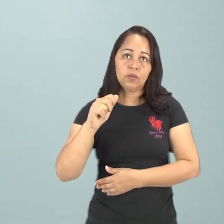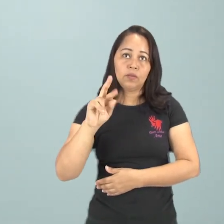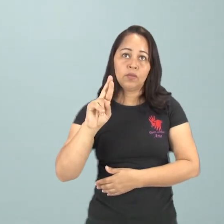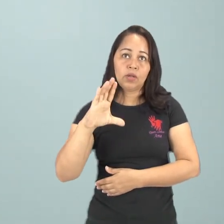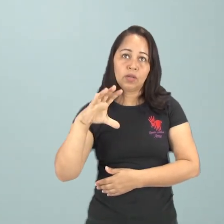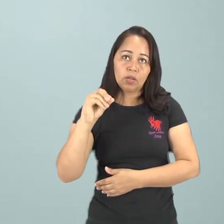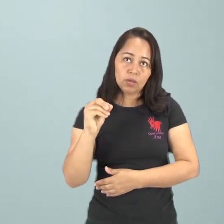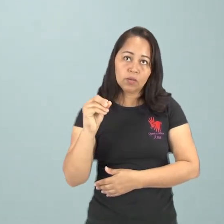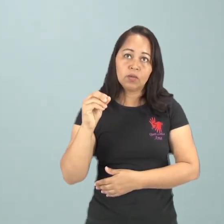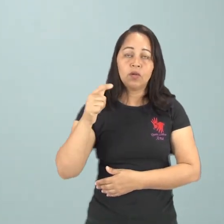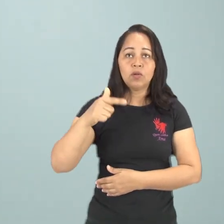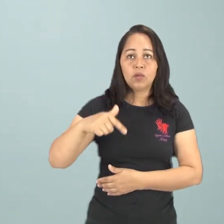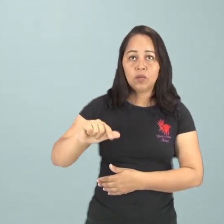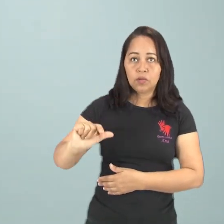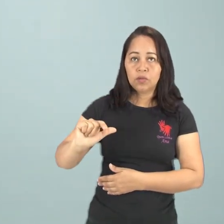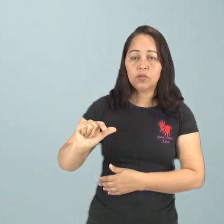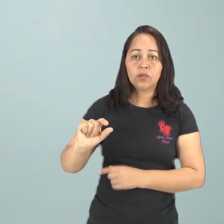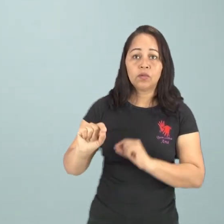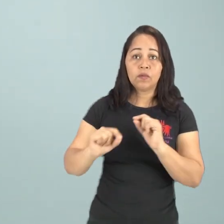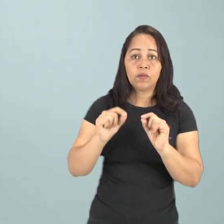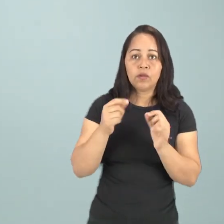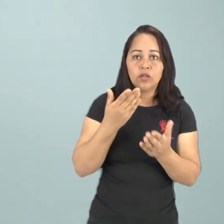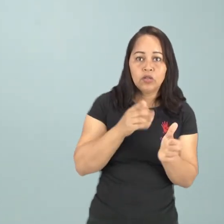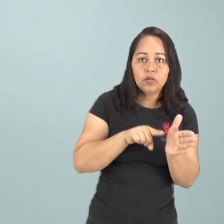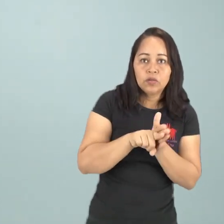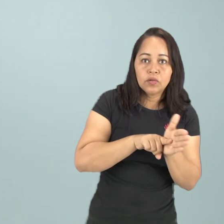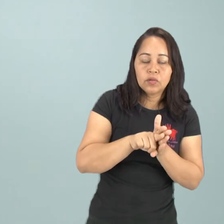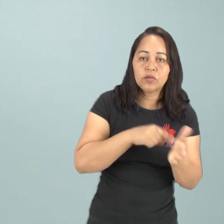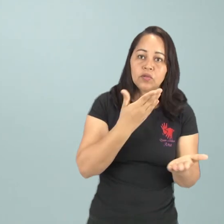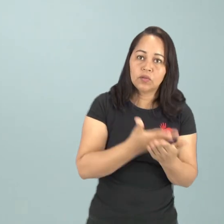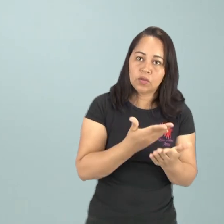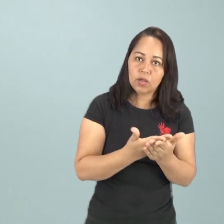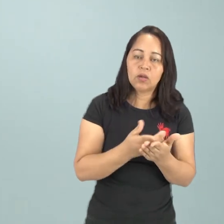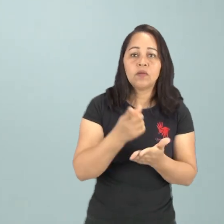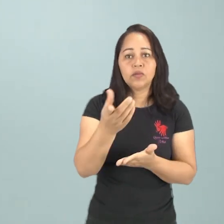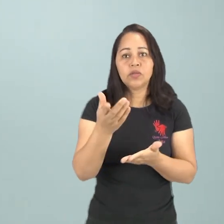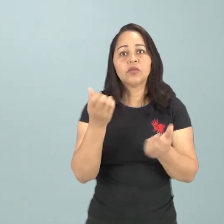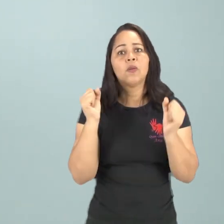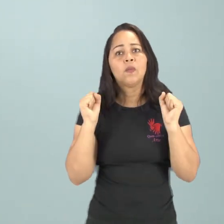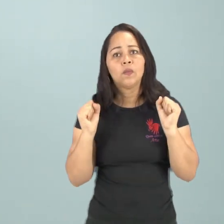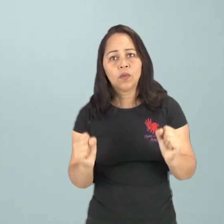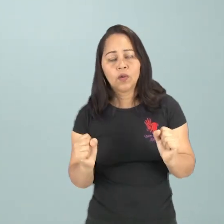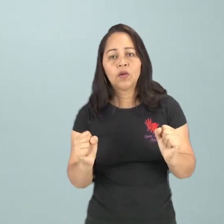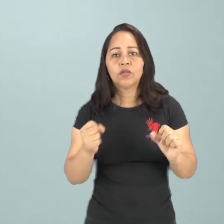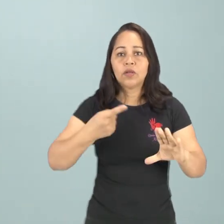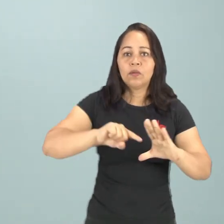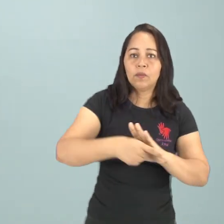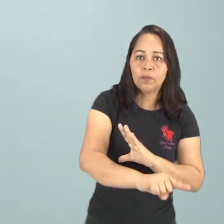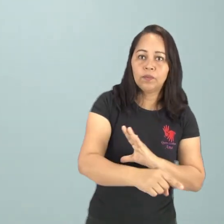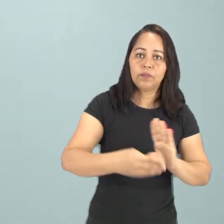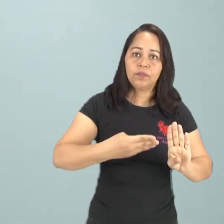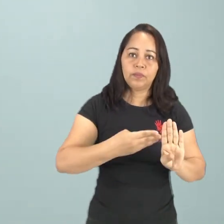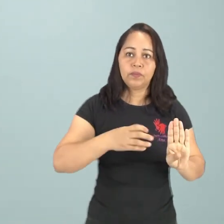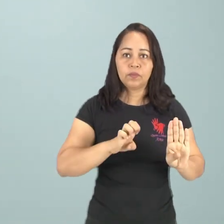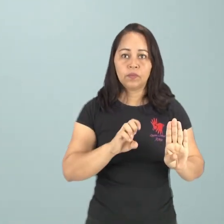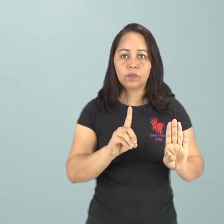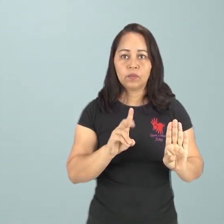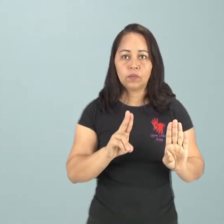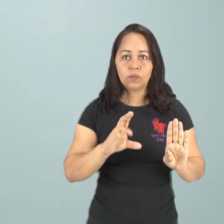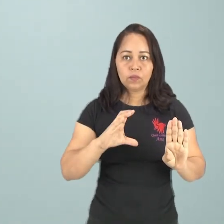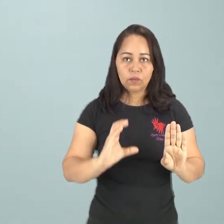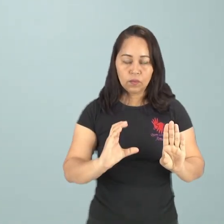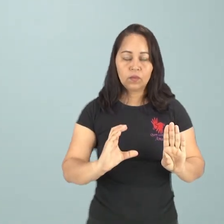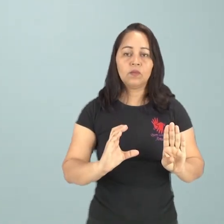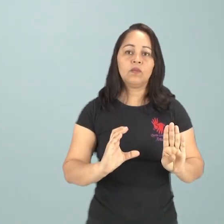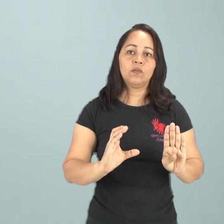geometria. Eu peço a vocês que entrem na plataforma Eduque, acessem esse vídeo e